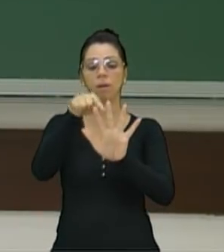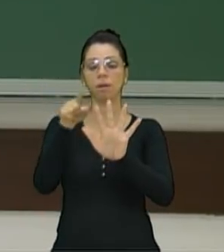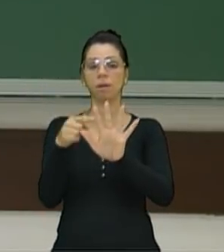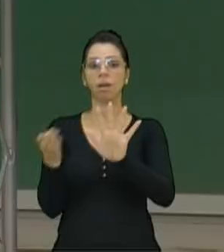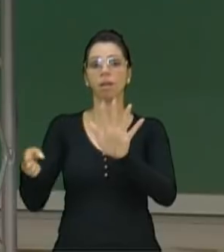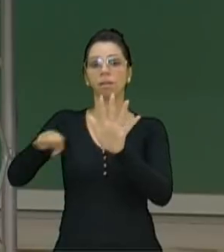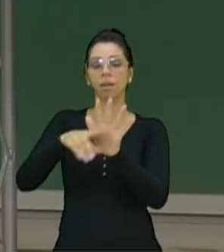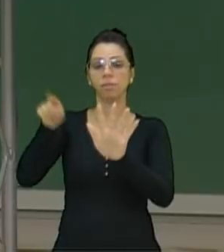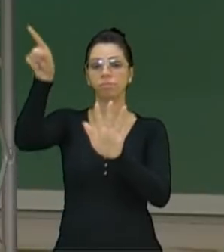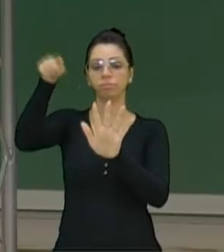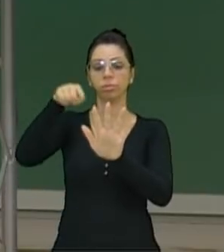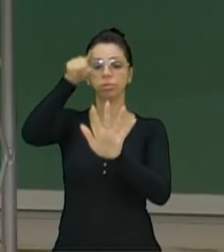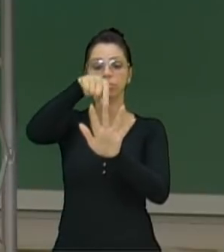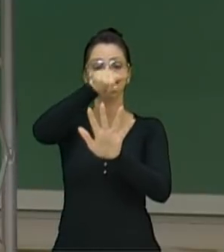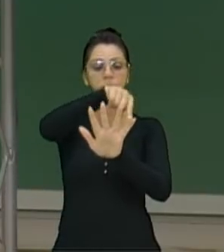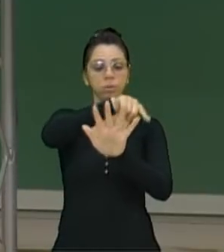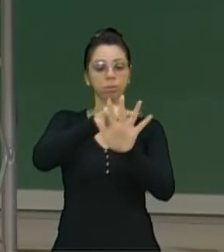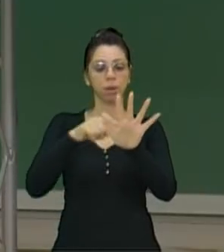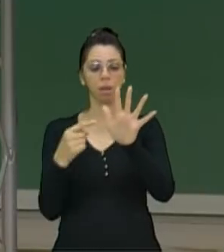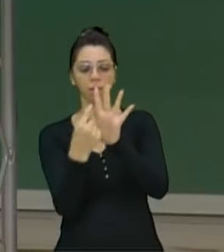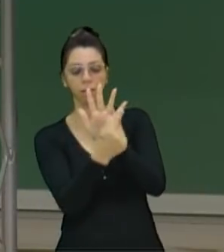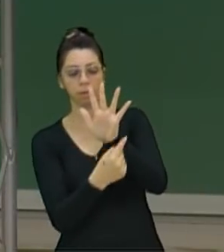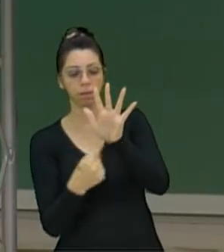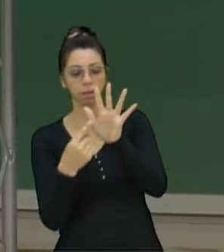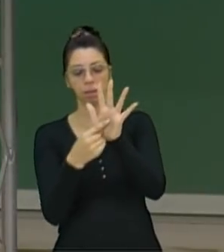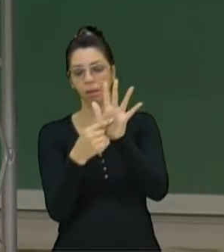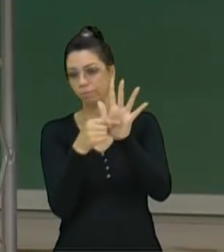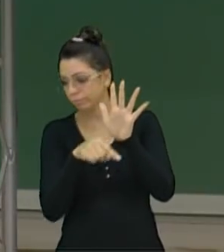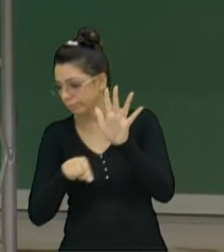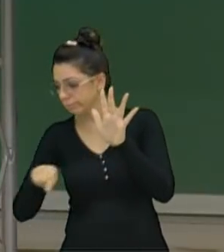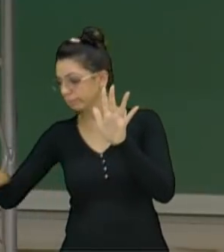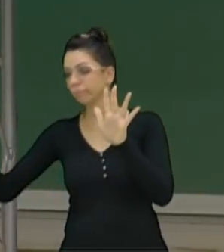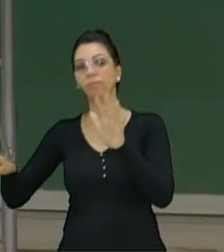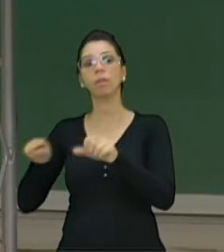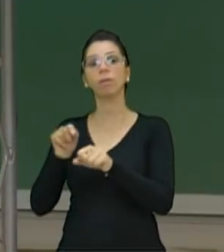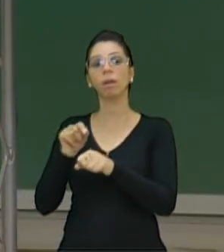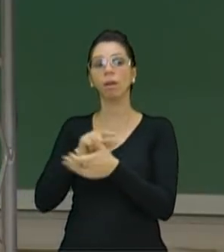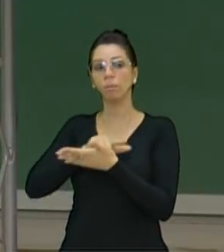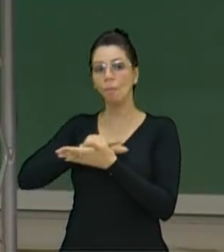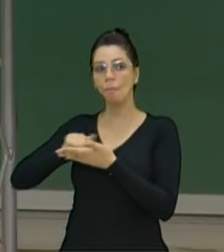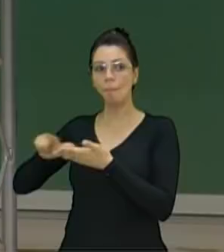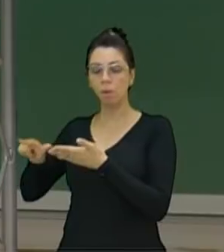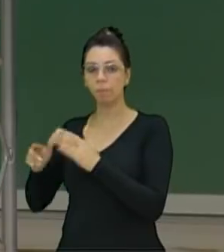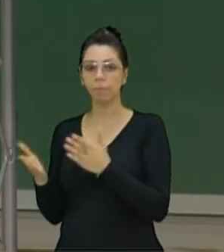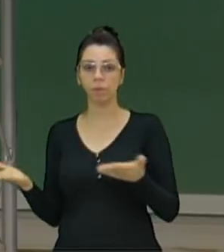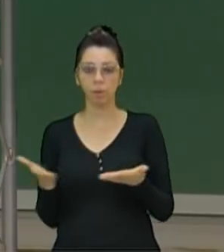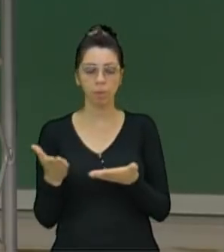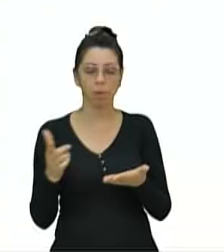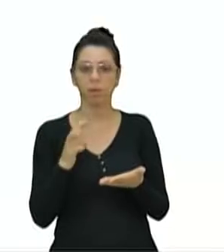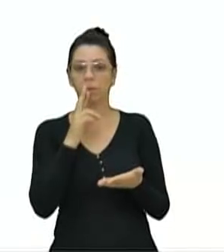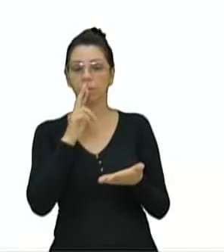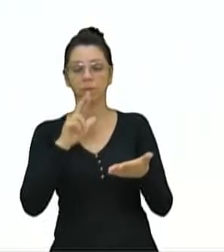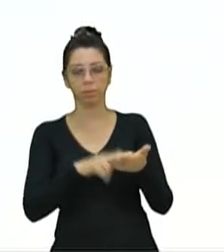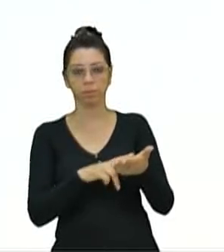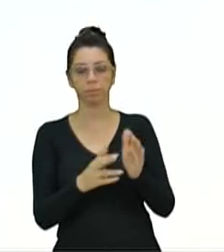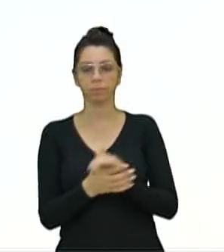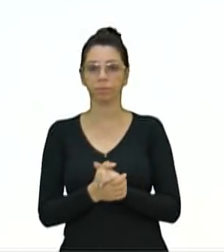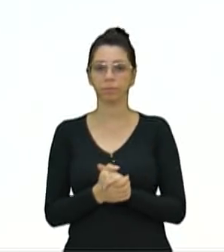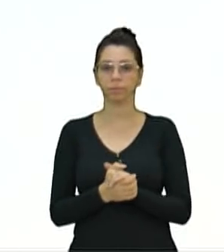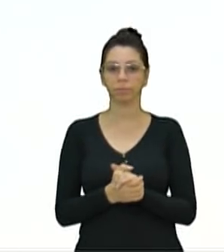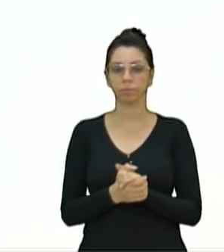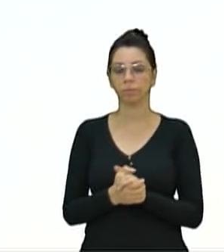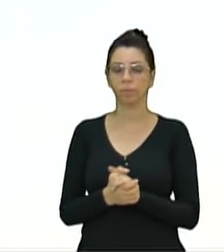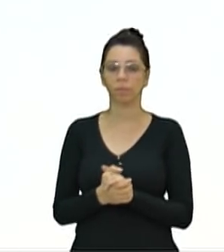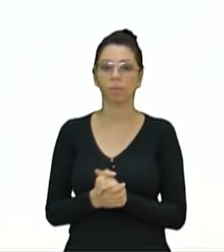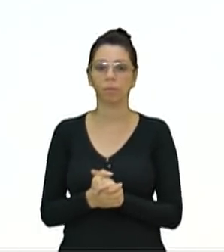para ser filtrada. Agora, com base nisso que eu acabei de falar, temos aqui uma questão para você responder. A retenção